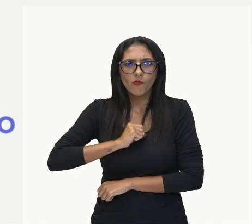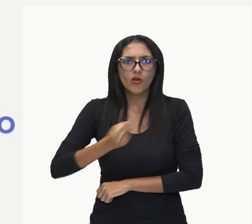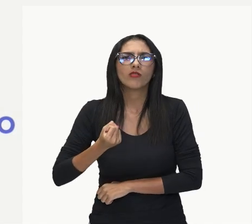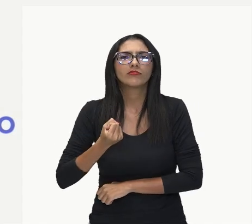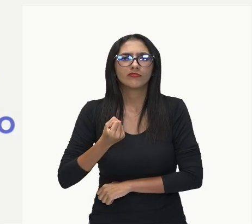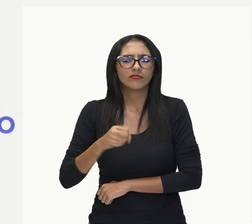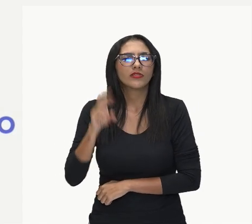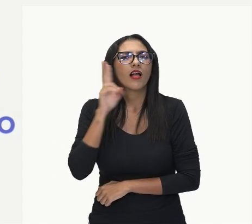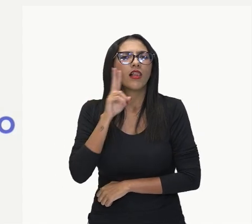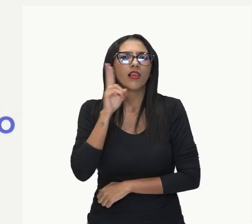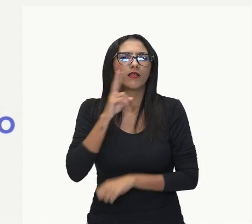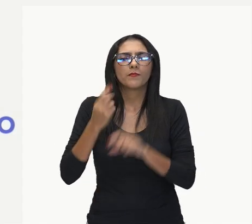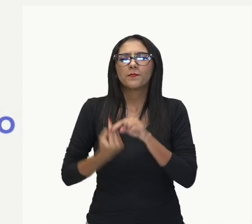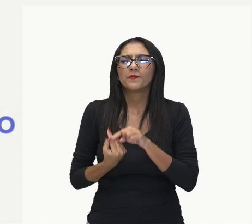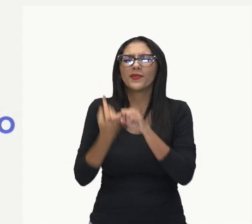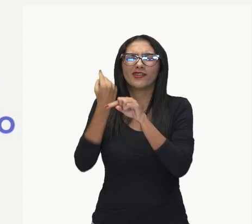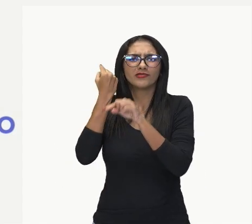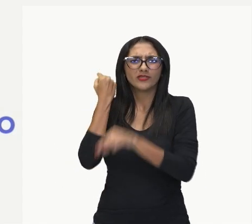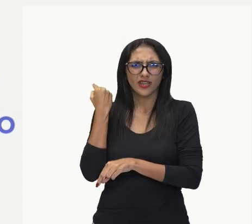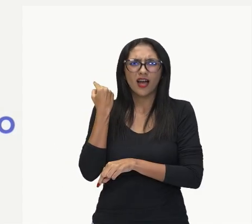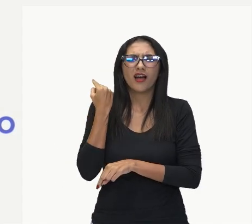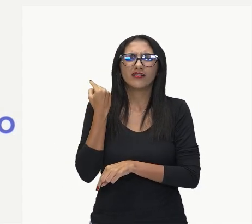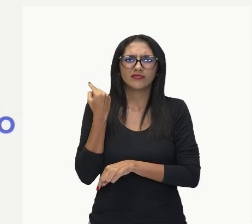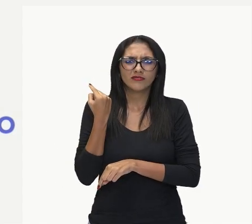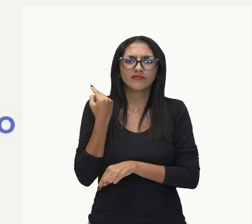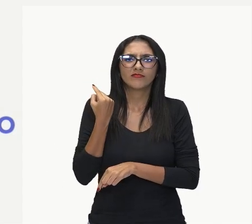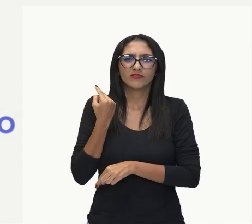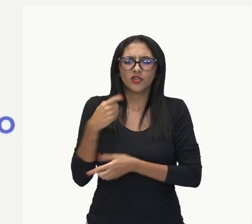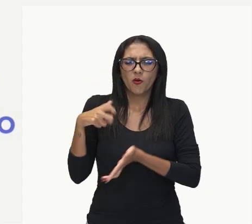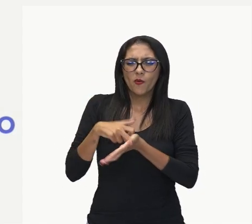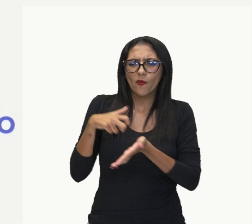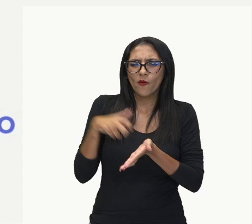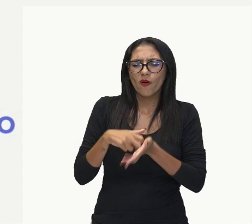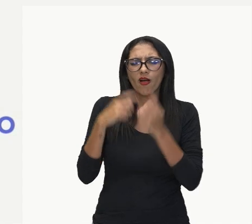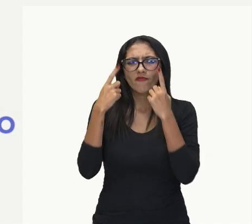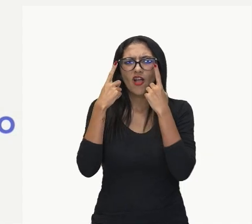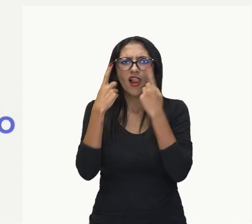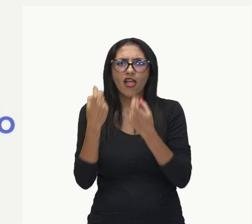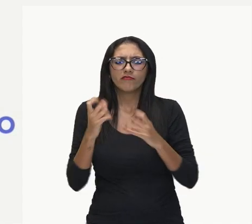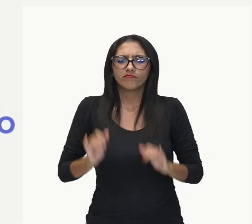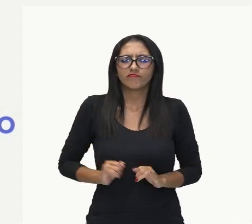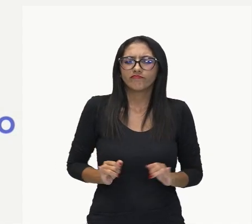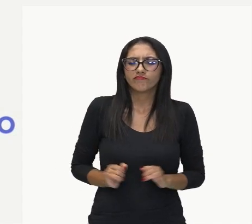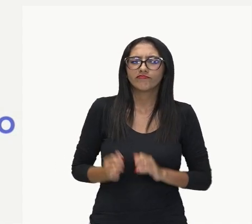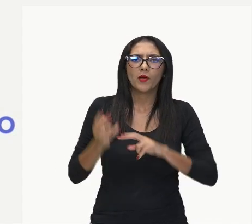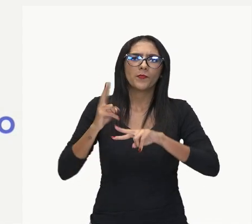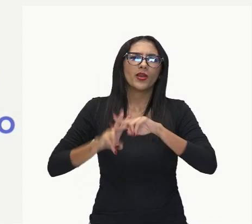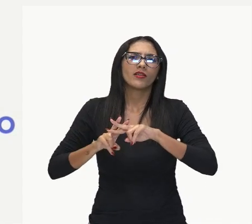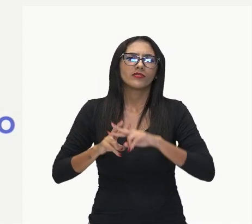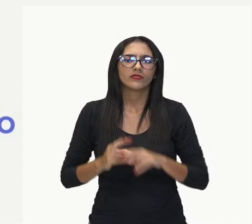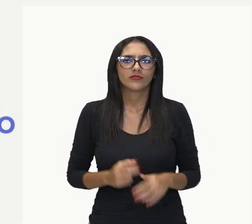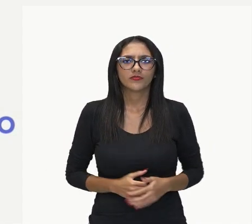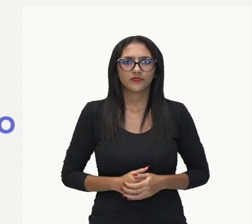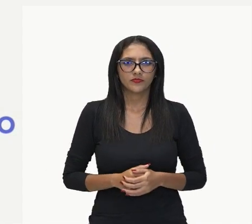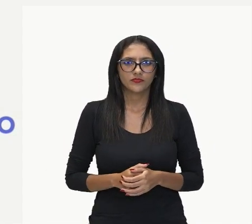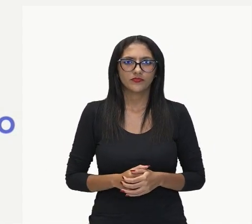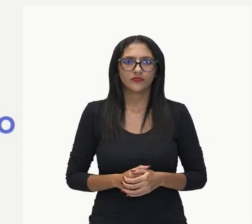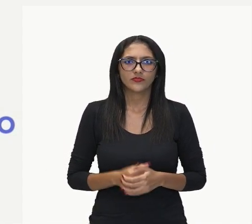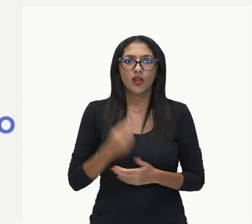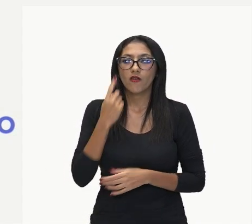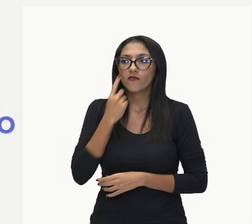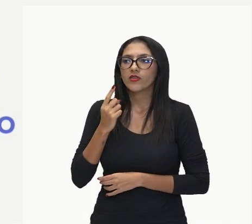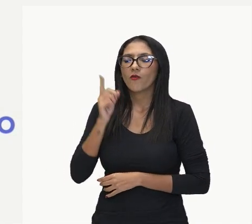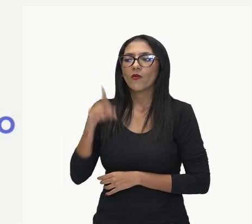que levara na cadeia e da noite passada lá, certo? Observem que aqui é a fala